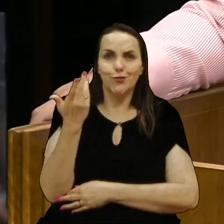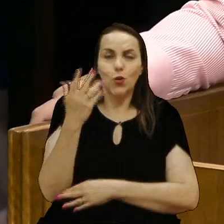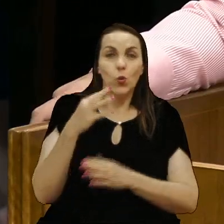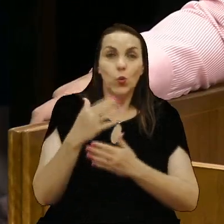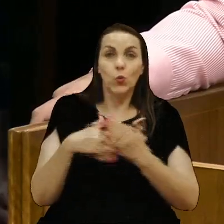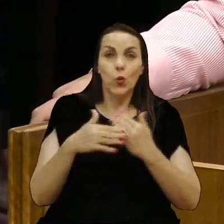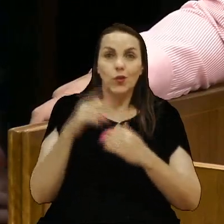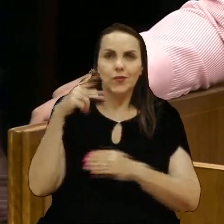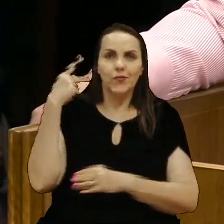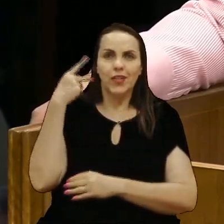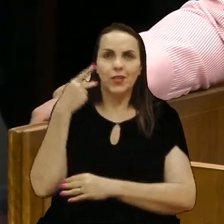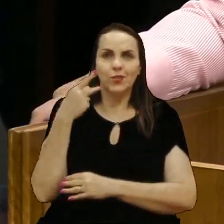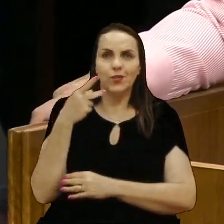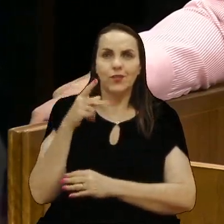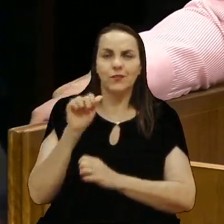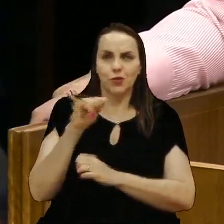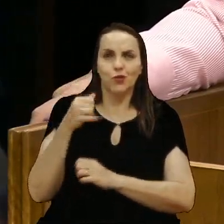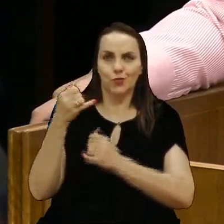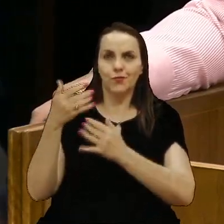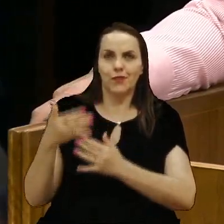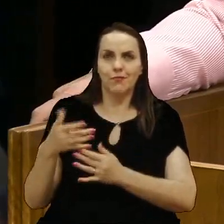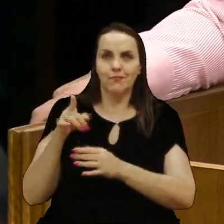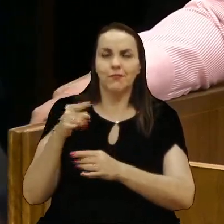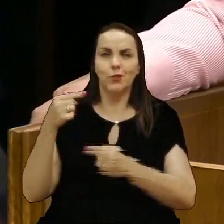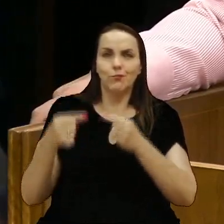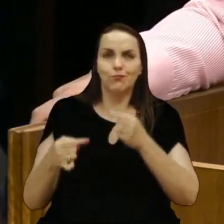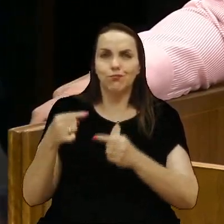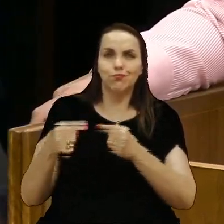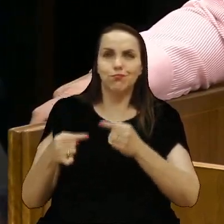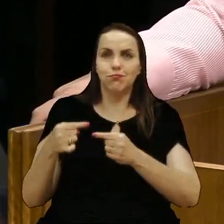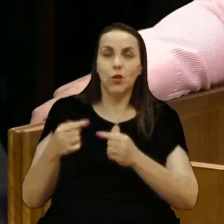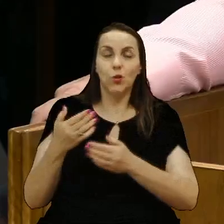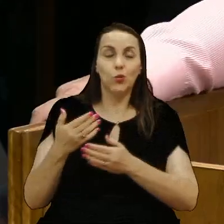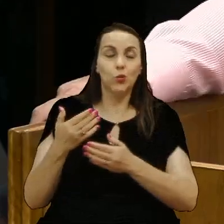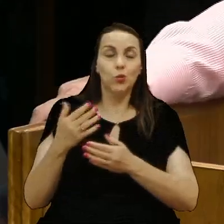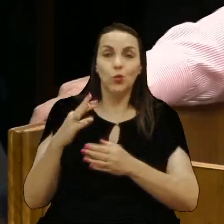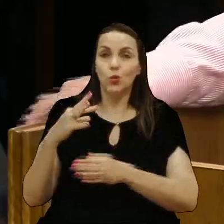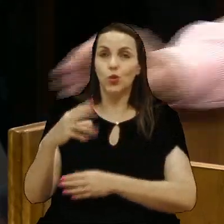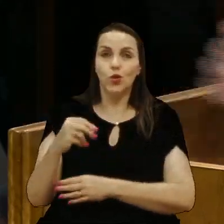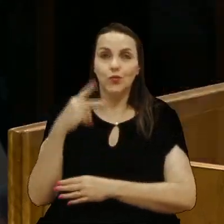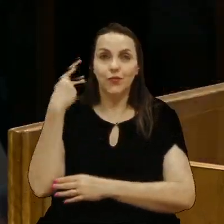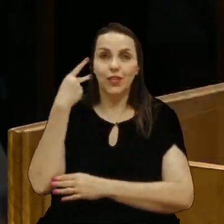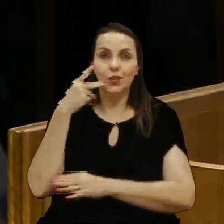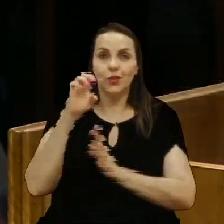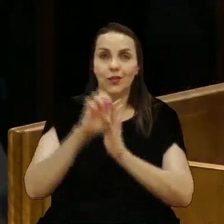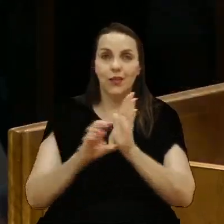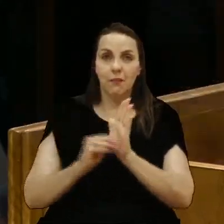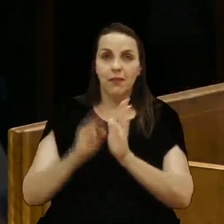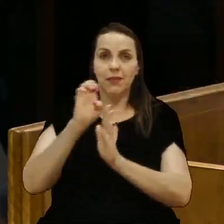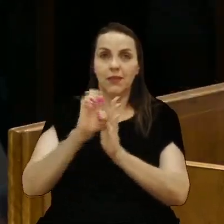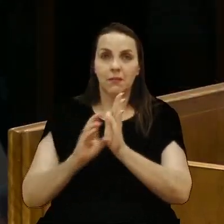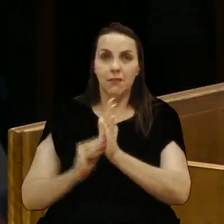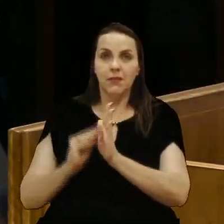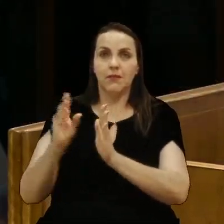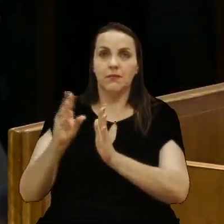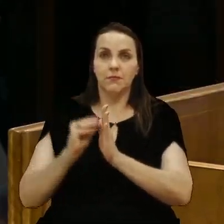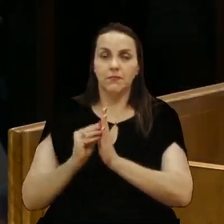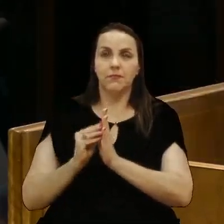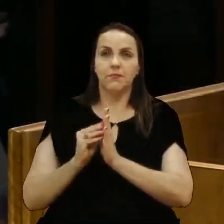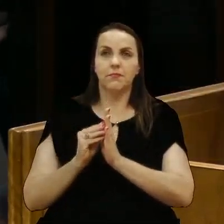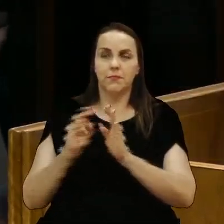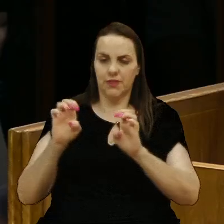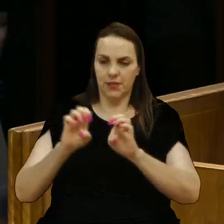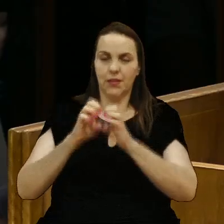da Câmara, justificadamente lá, discutindo, e todos os vereadores buscando emendas, concomitância ao